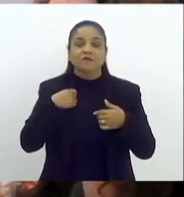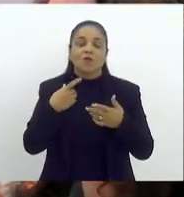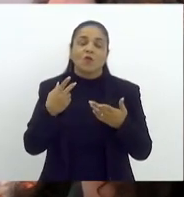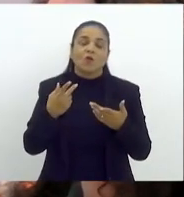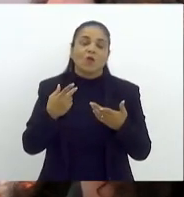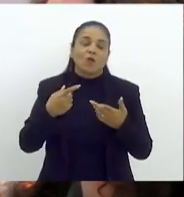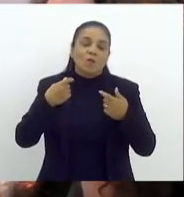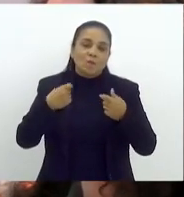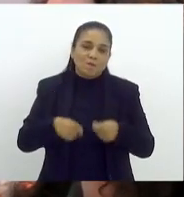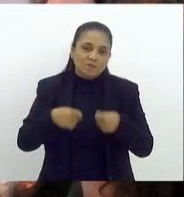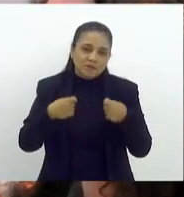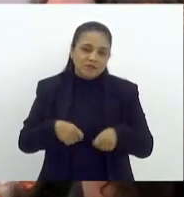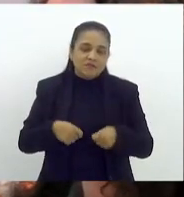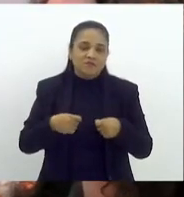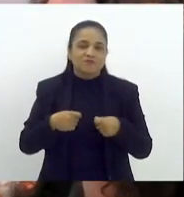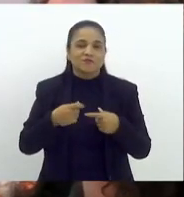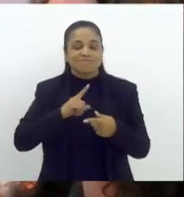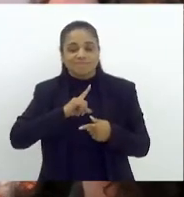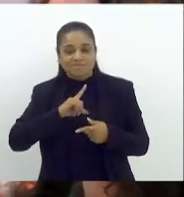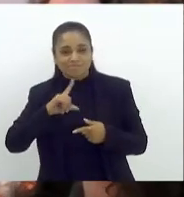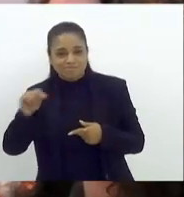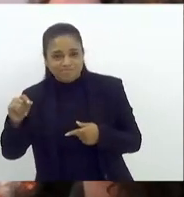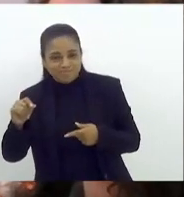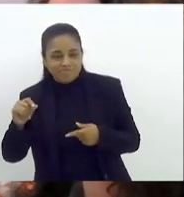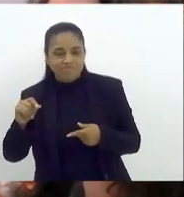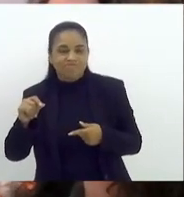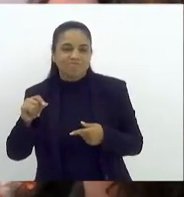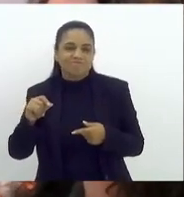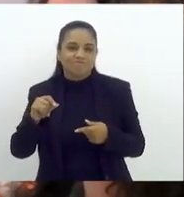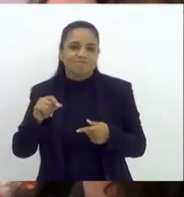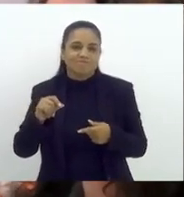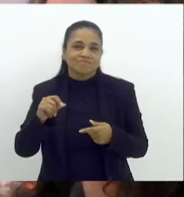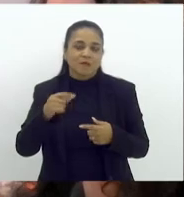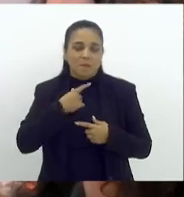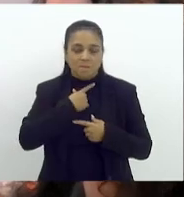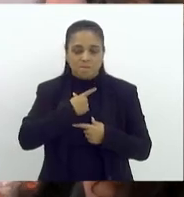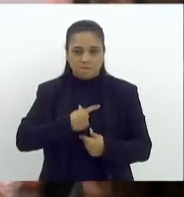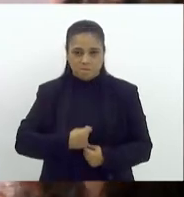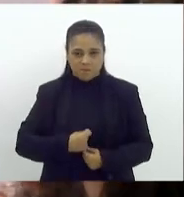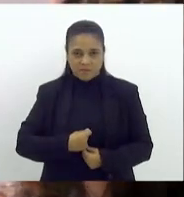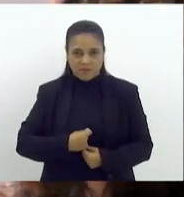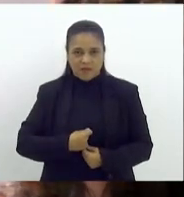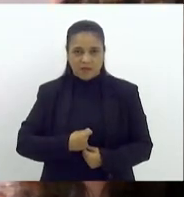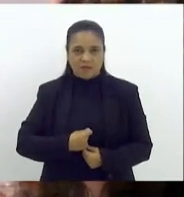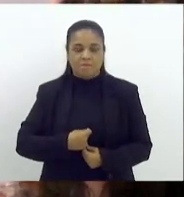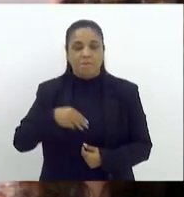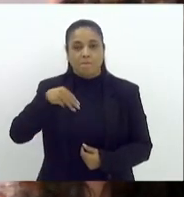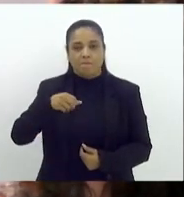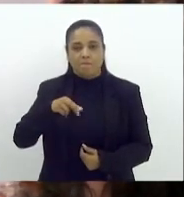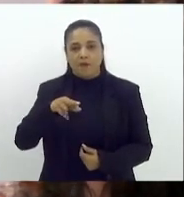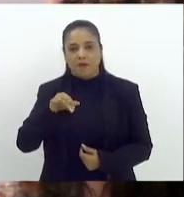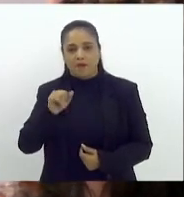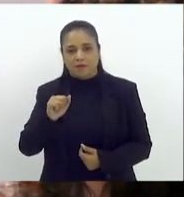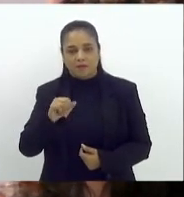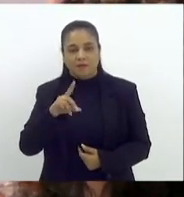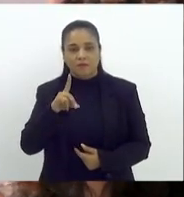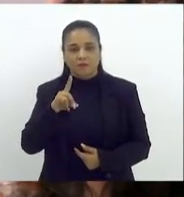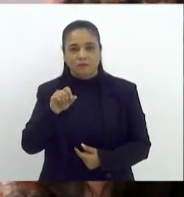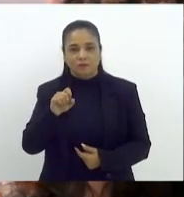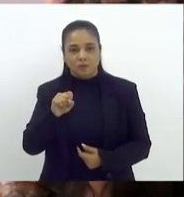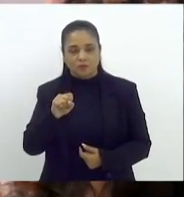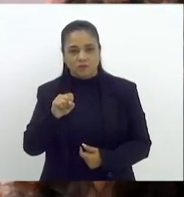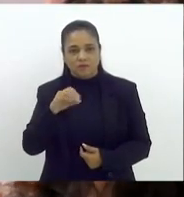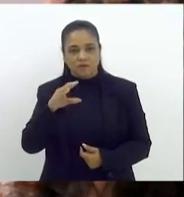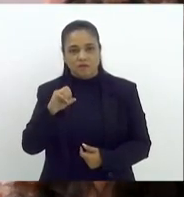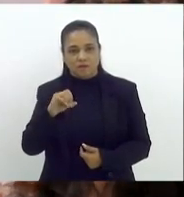cometer uma indelicadeza que ia sair correndo lá para para medalha da Maria dos Camelôs nossa querida amiga que tá